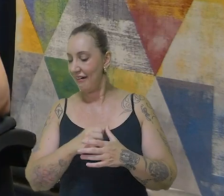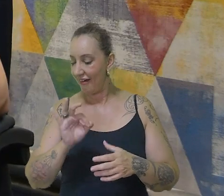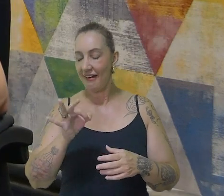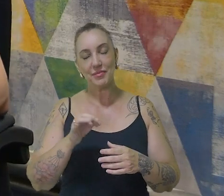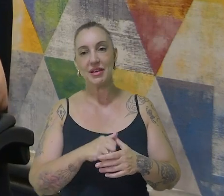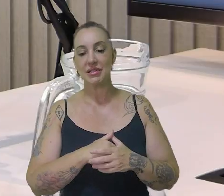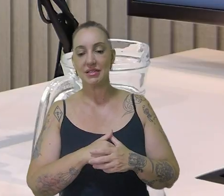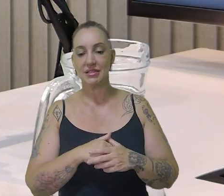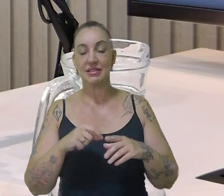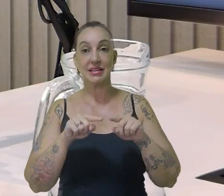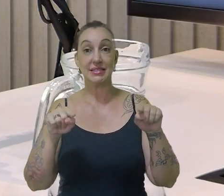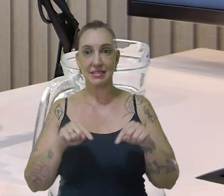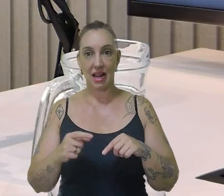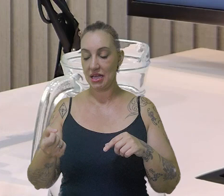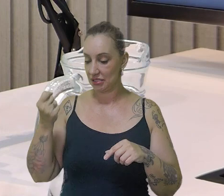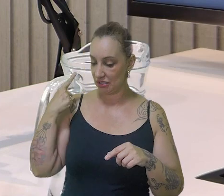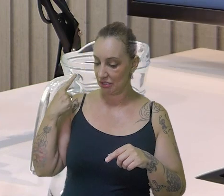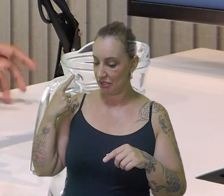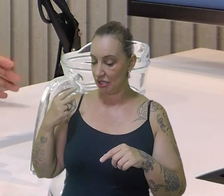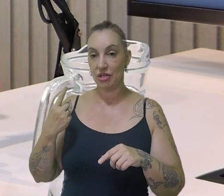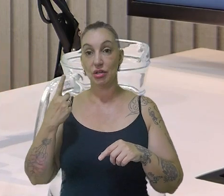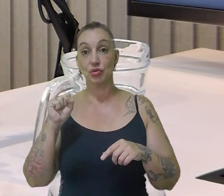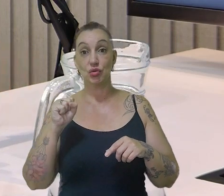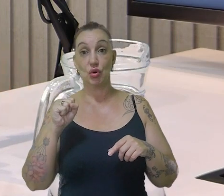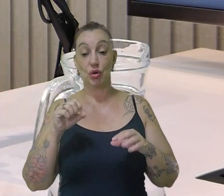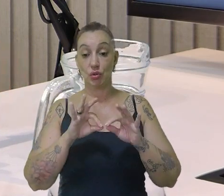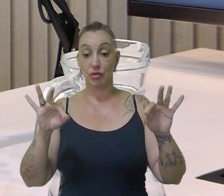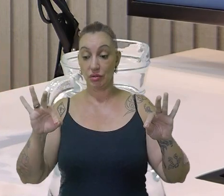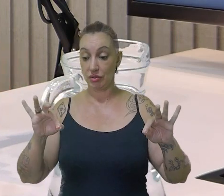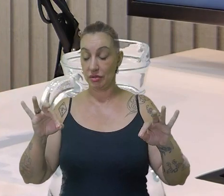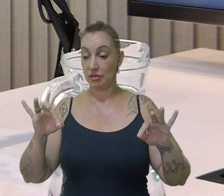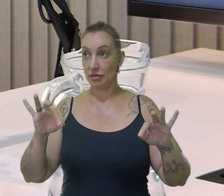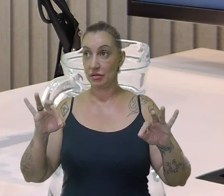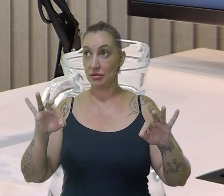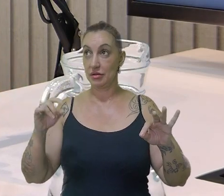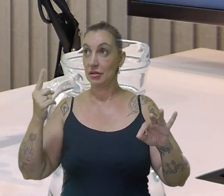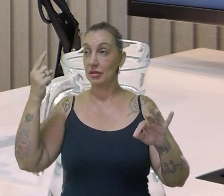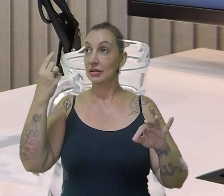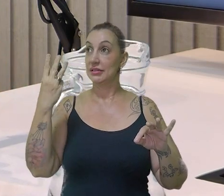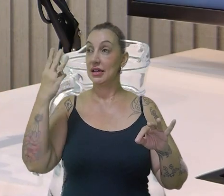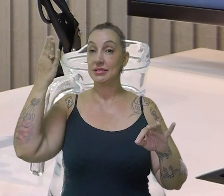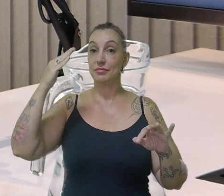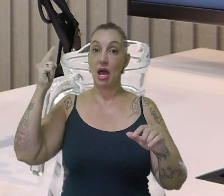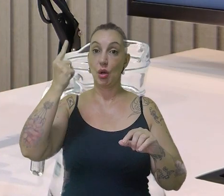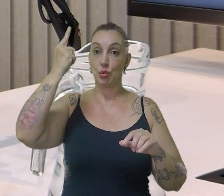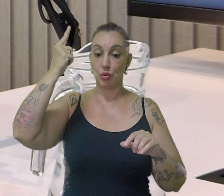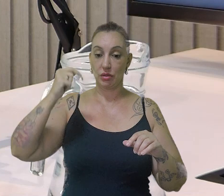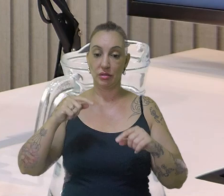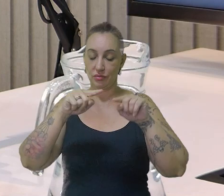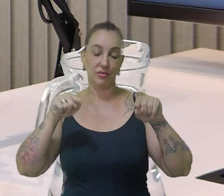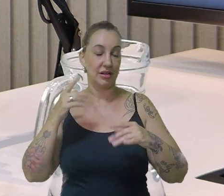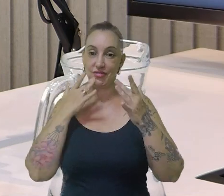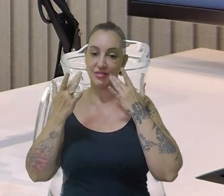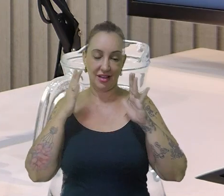isso mesmo era uma sala estranha assim de 18 m por 3,5 de altura era super baixinha era um espaço que não era uma